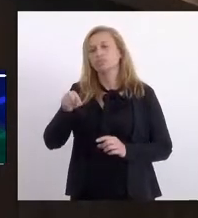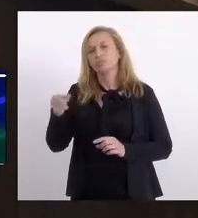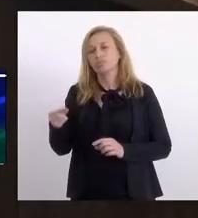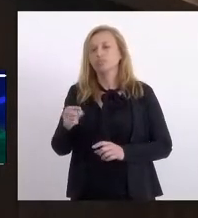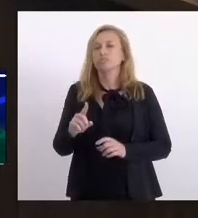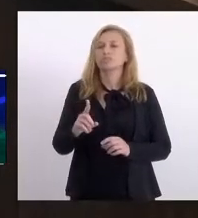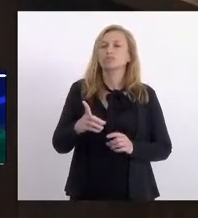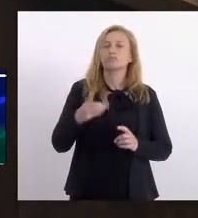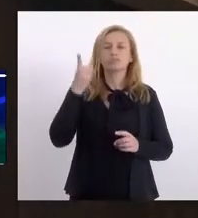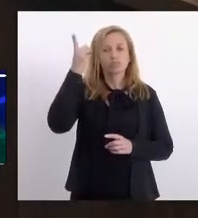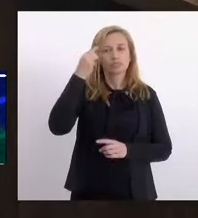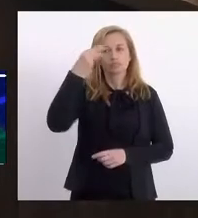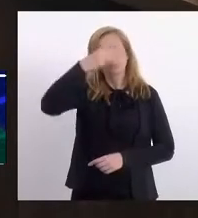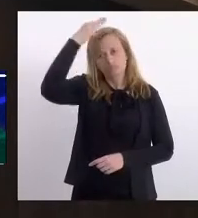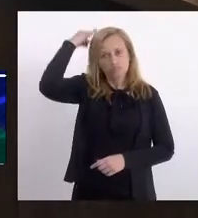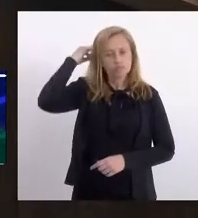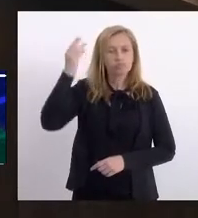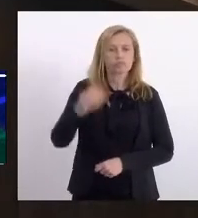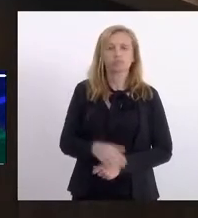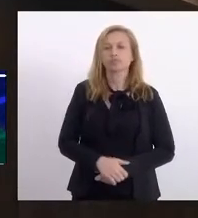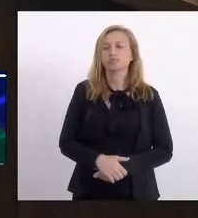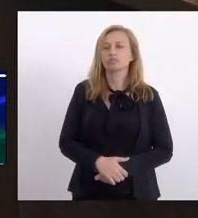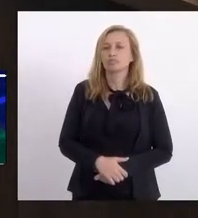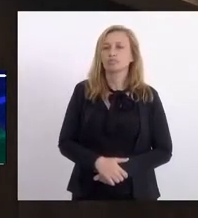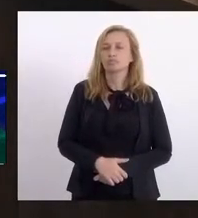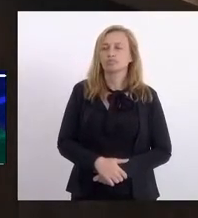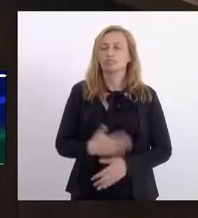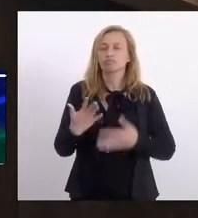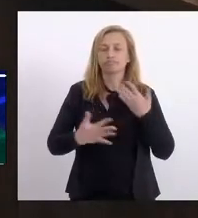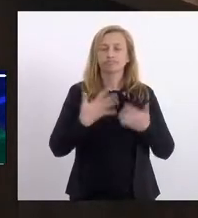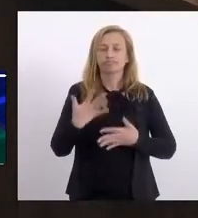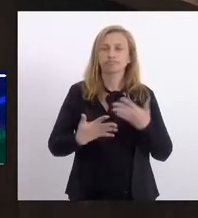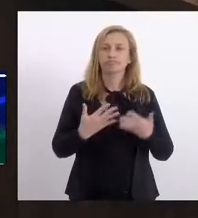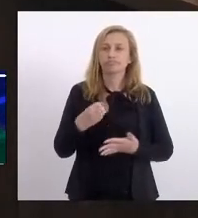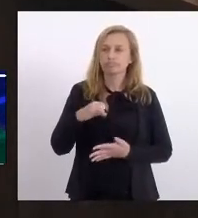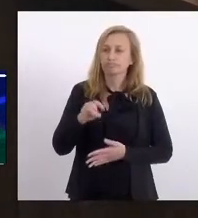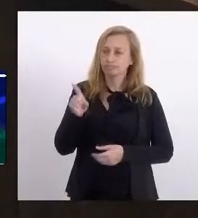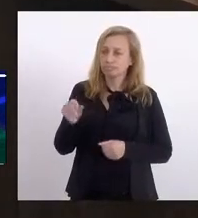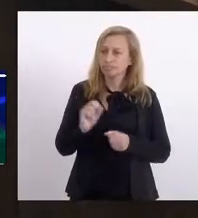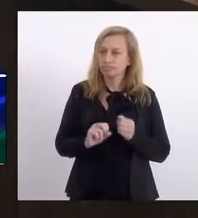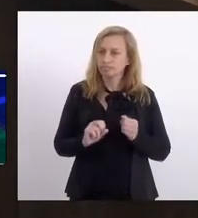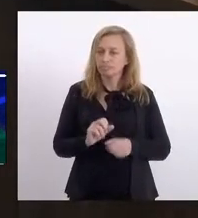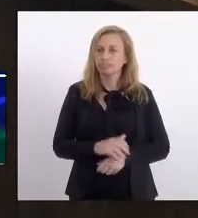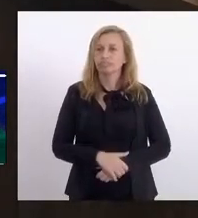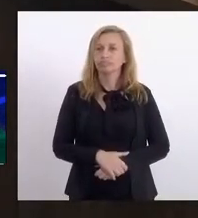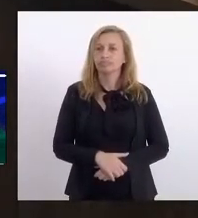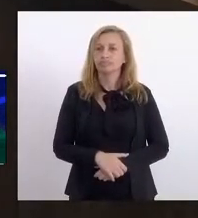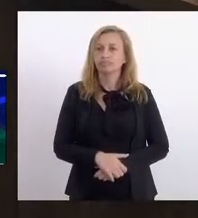o deputado Márcio Pacheco alega que